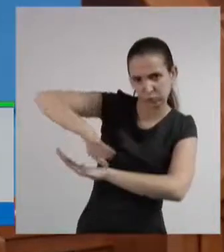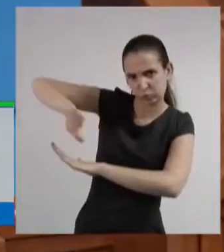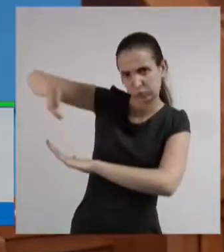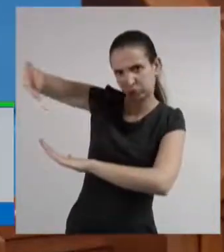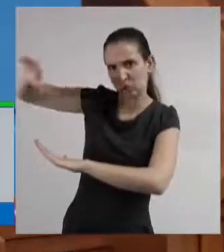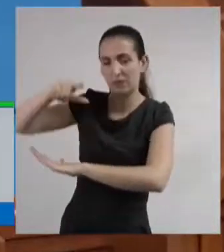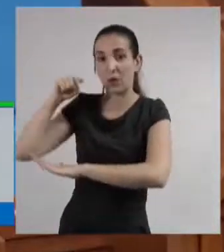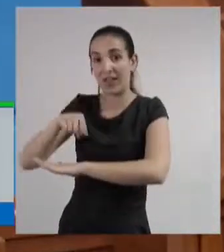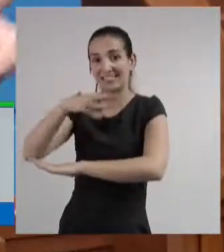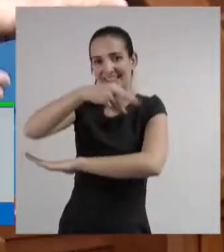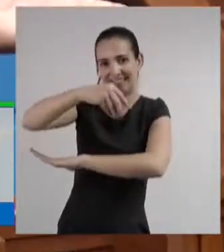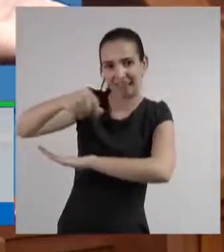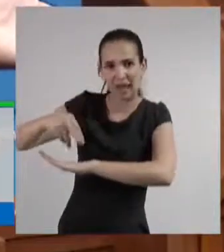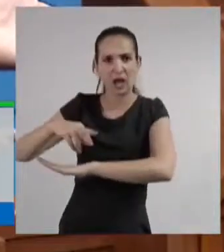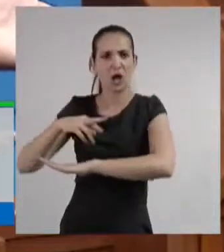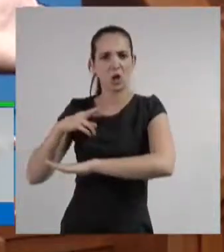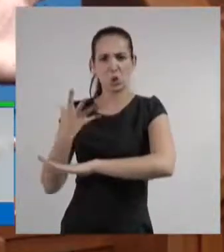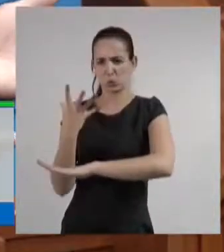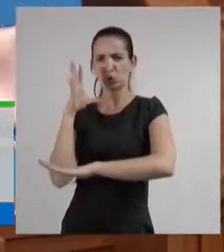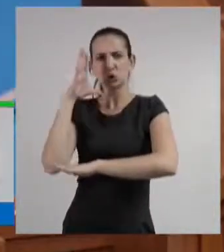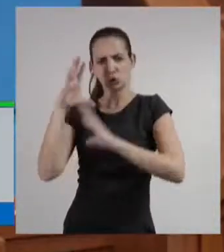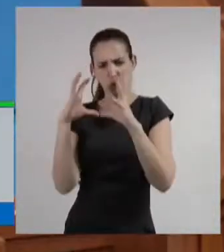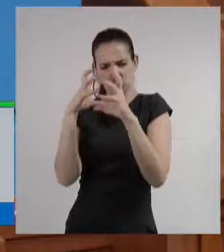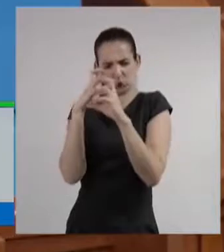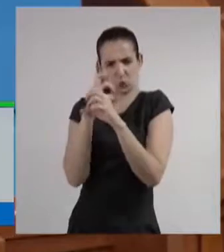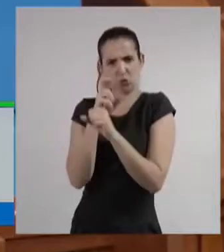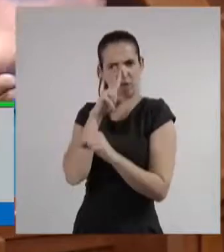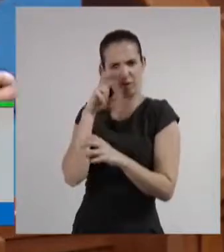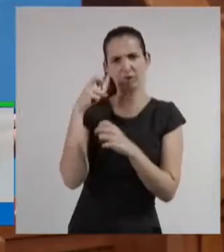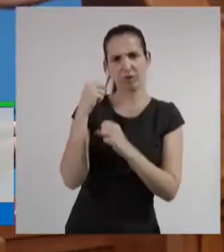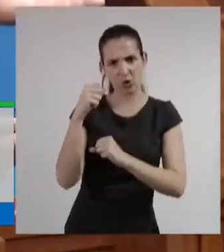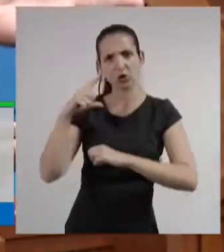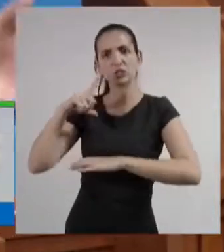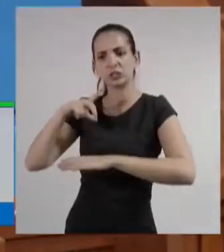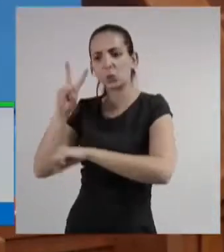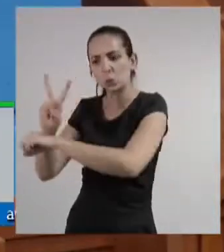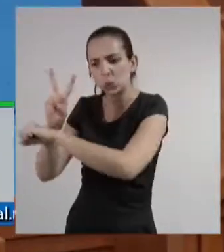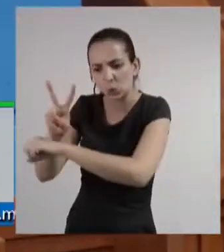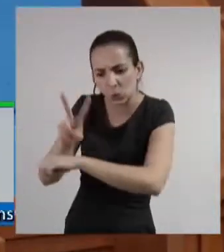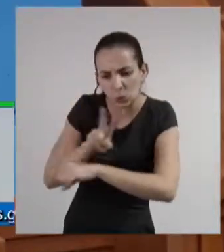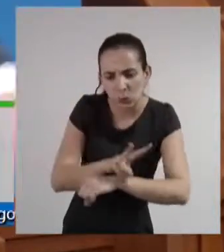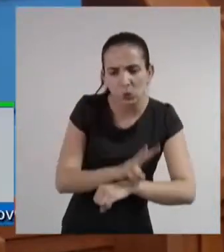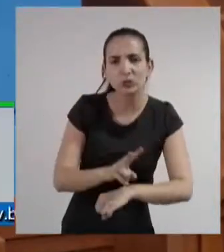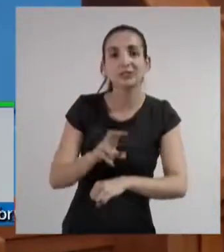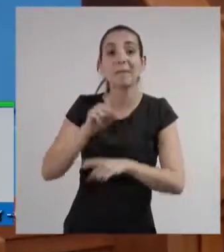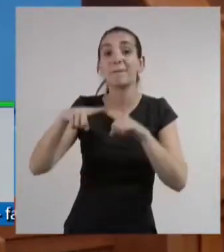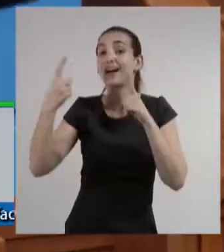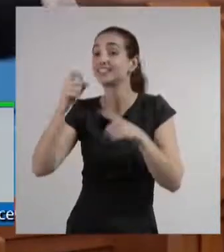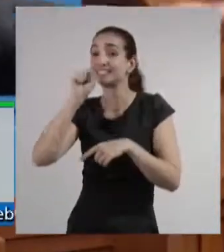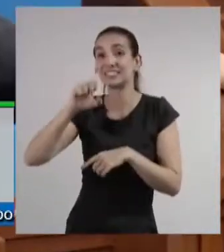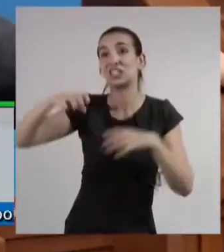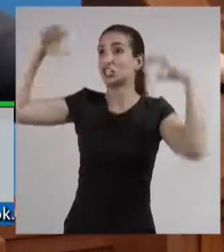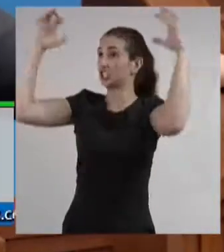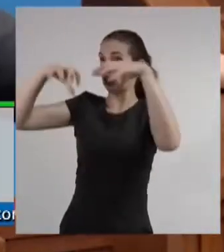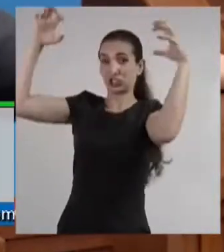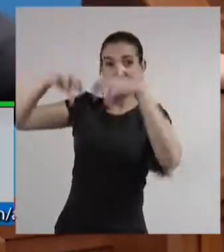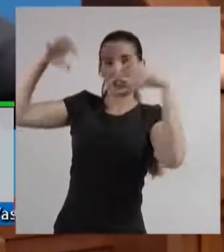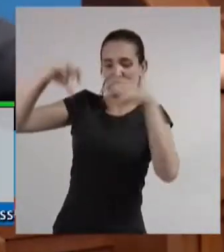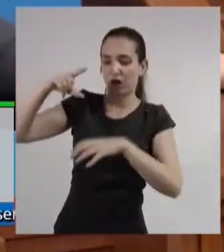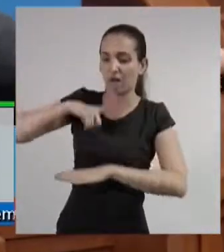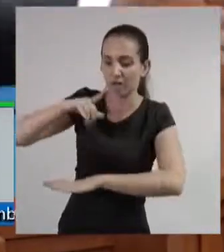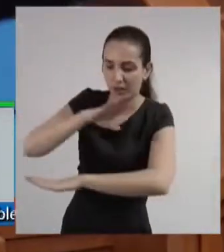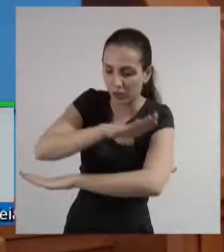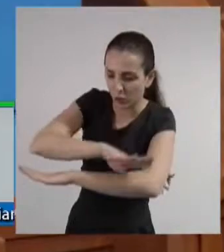o trânsito de Novo Horizonte do Sul é interrompido, porque levou os bueiros todos, cratera de 20, 30 metros de